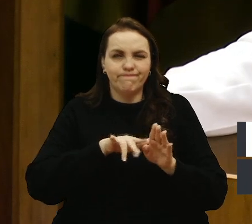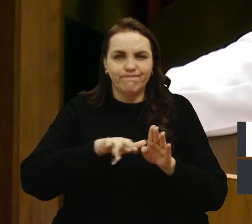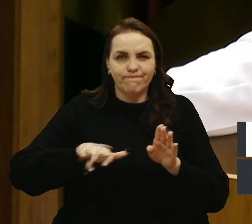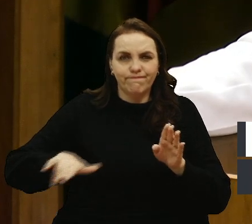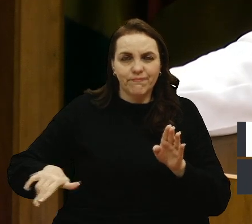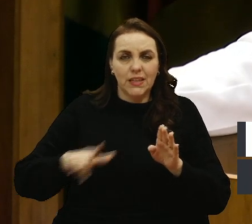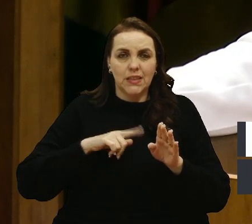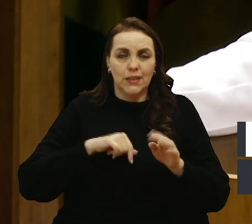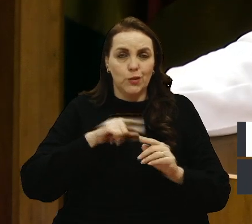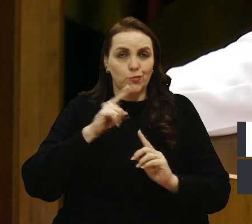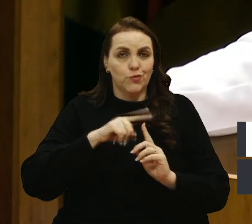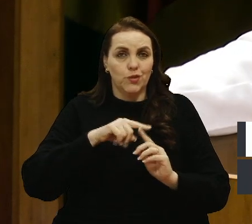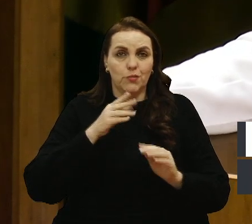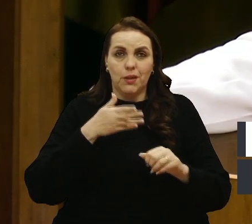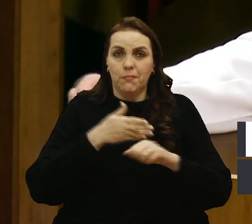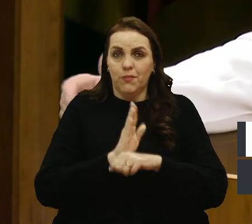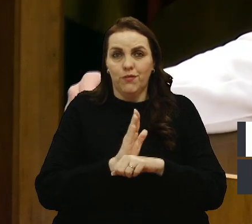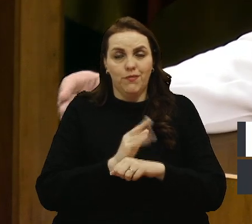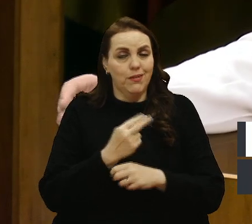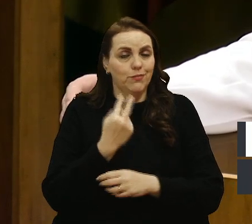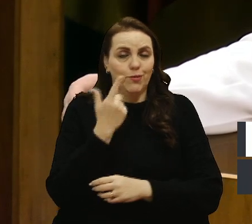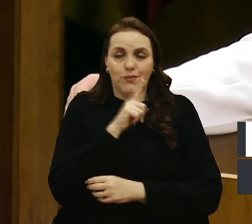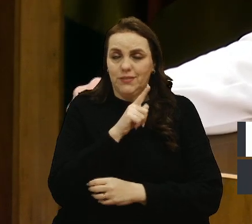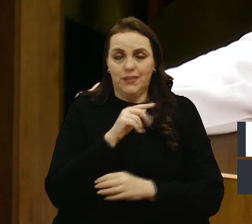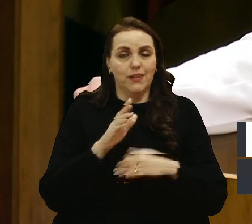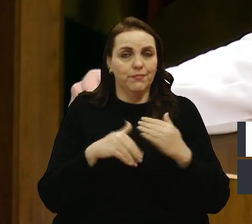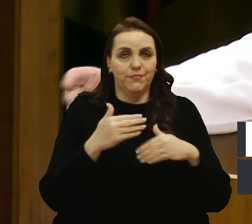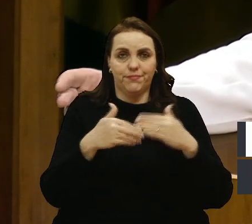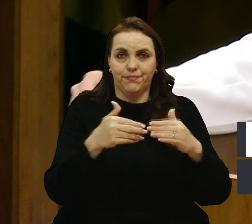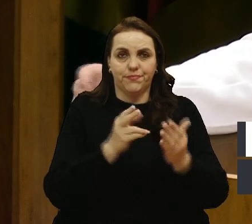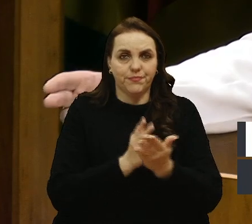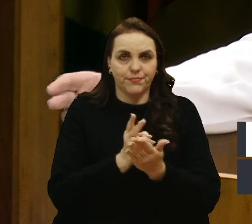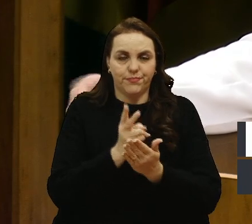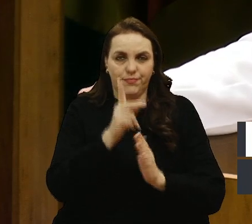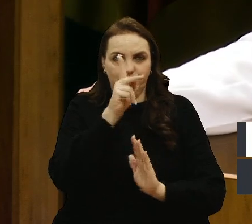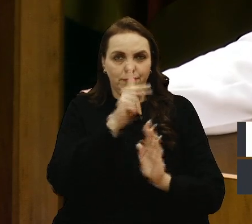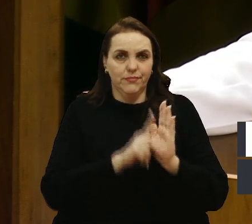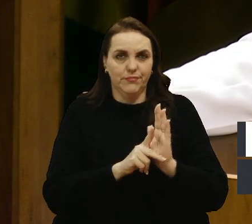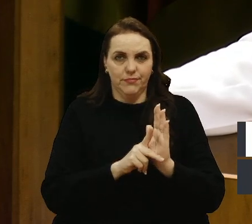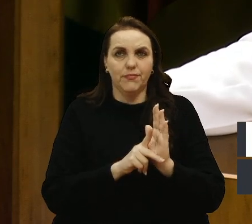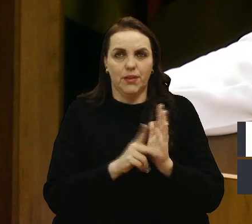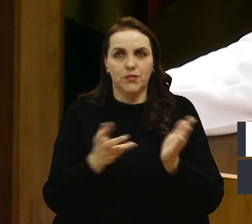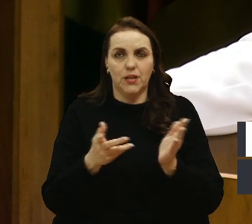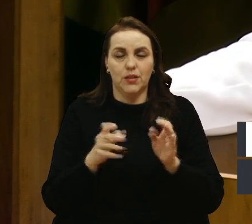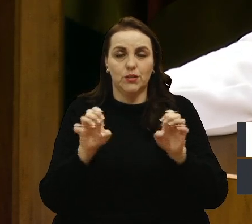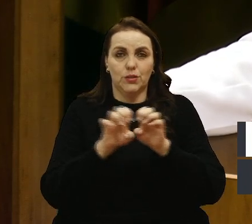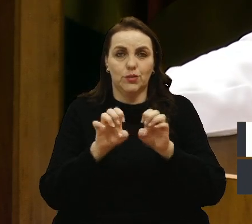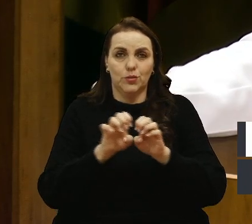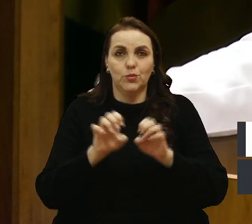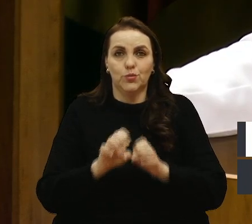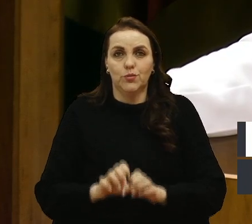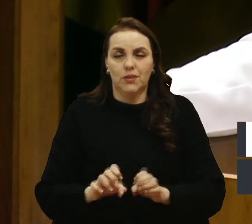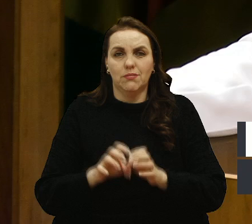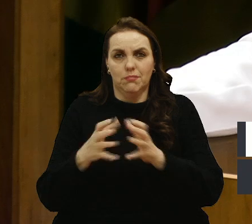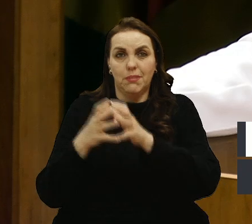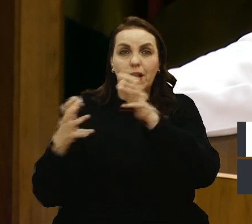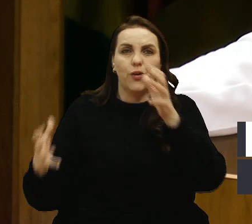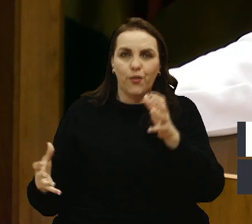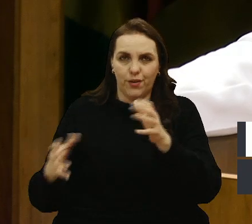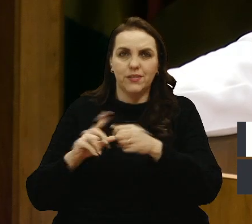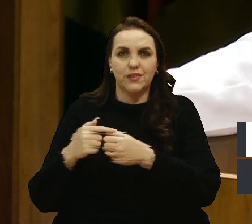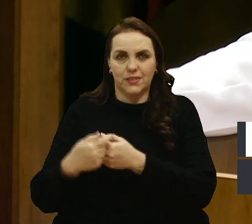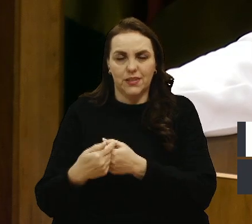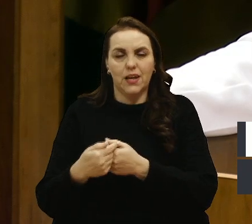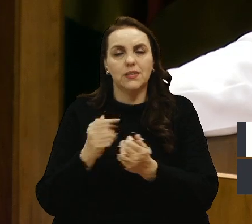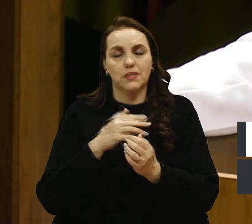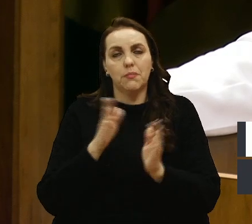de aprovação, muitas vezes eles não conseguem dar seguimento a projetos macros de infraestrutura da cidade. Então é uma proposta que a gente vai encaminhar